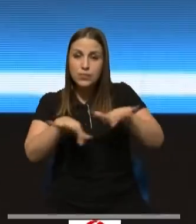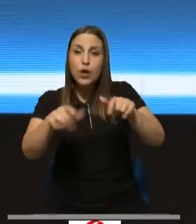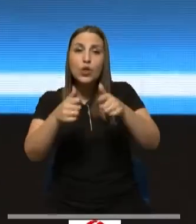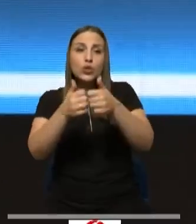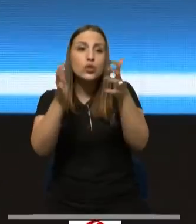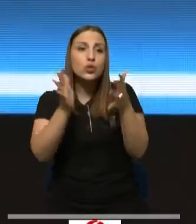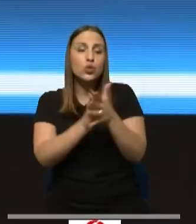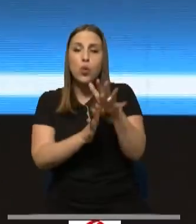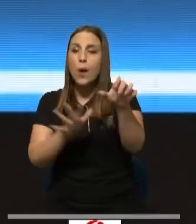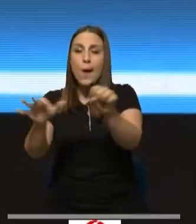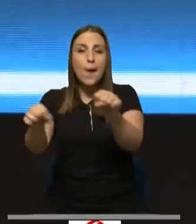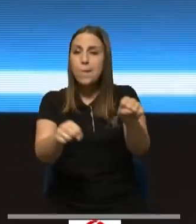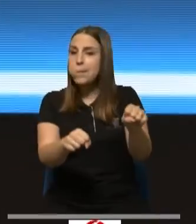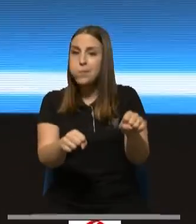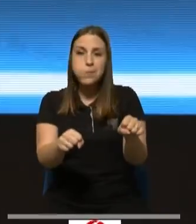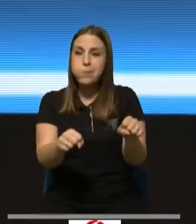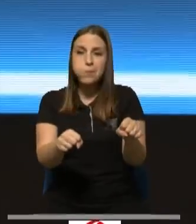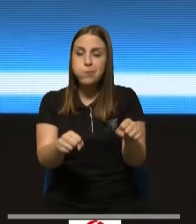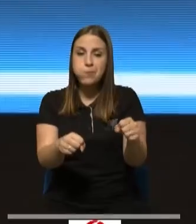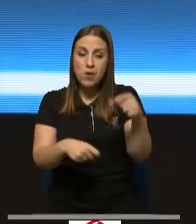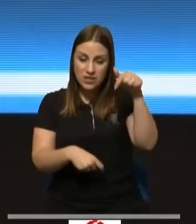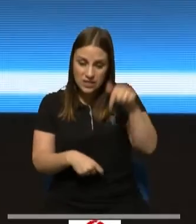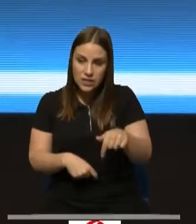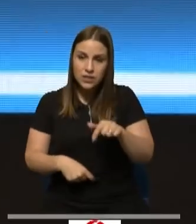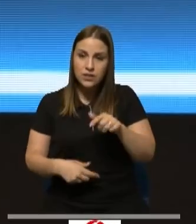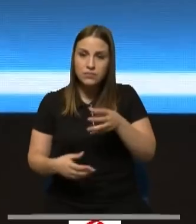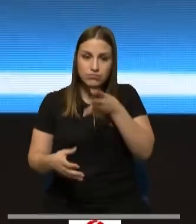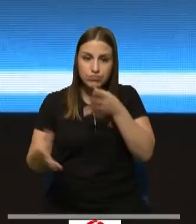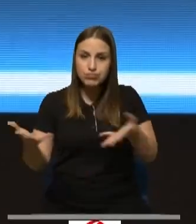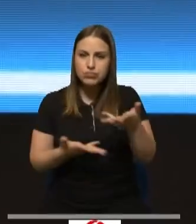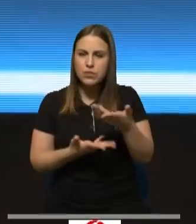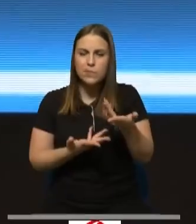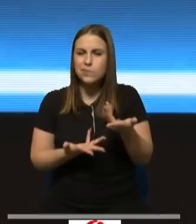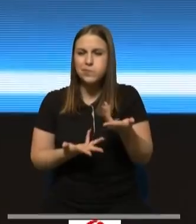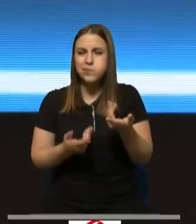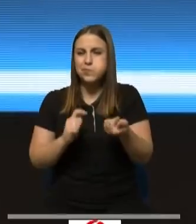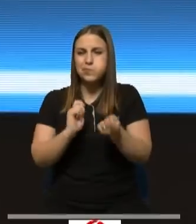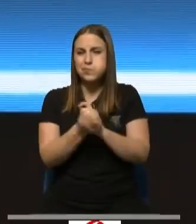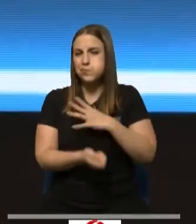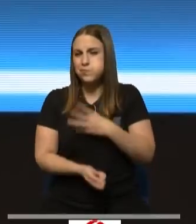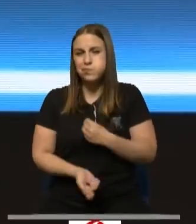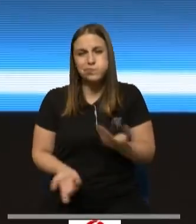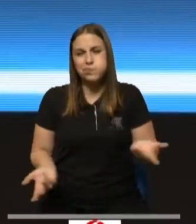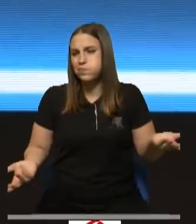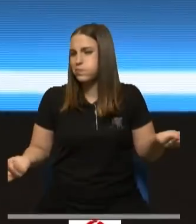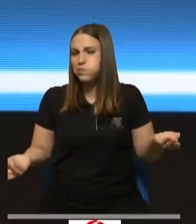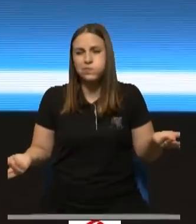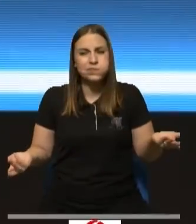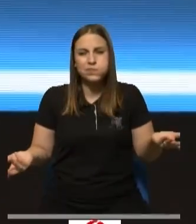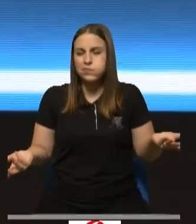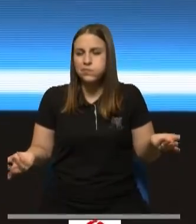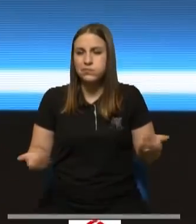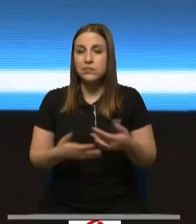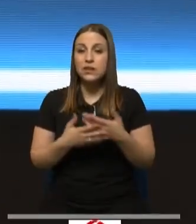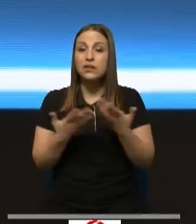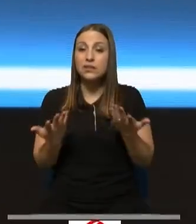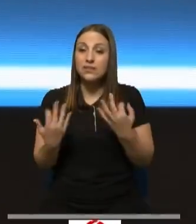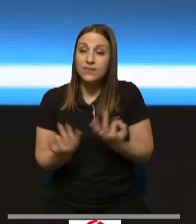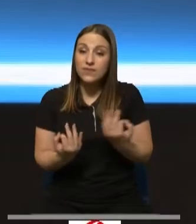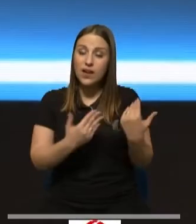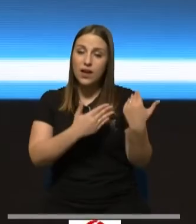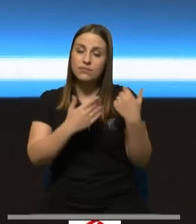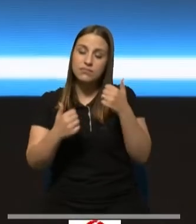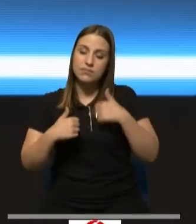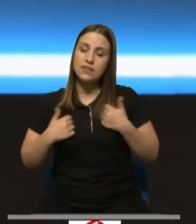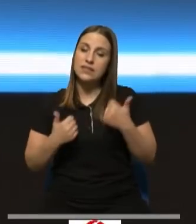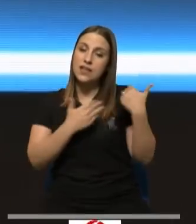todos, então aquilo que estamos a discutir aqui também não funciona, nem vai mudar o mundo. E, portanto, a cidade tem uma responsabilidade